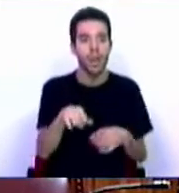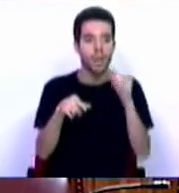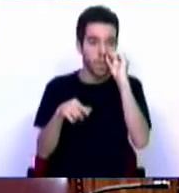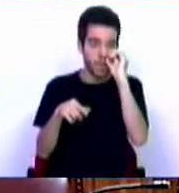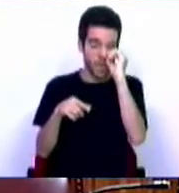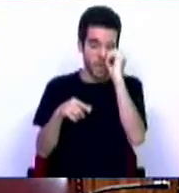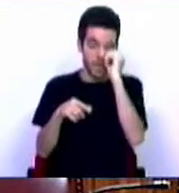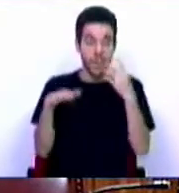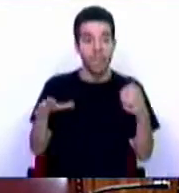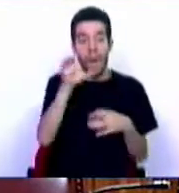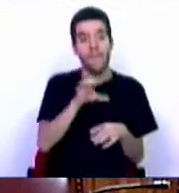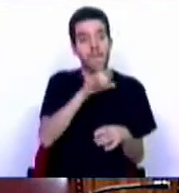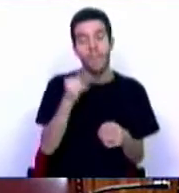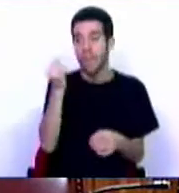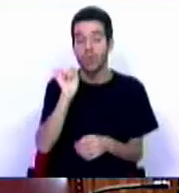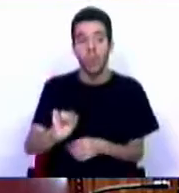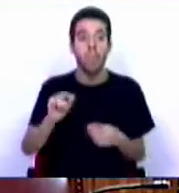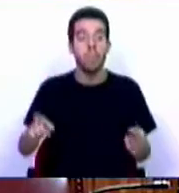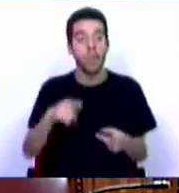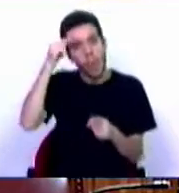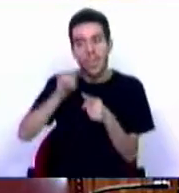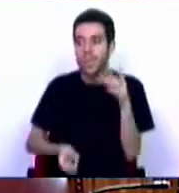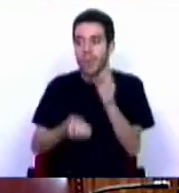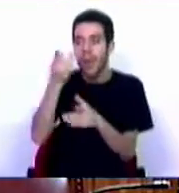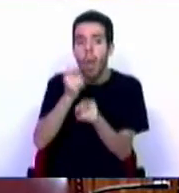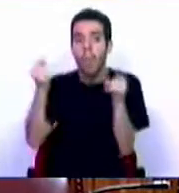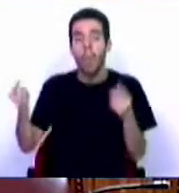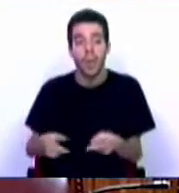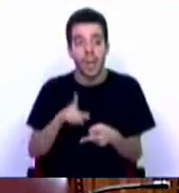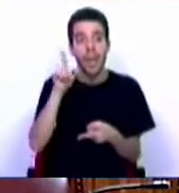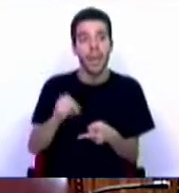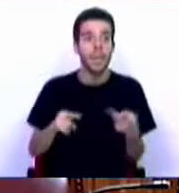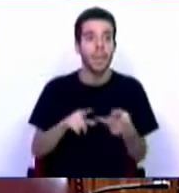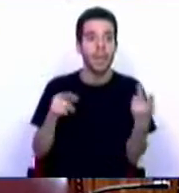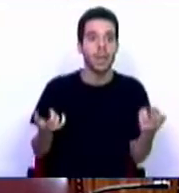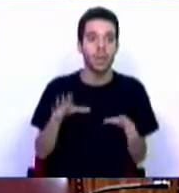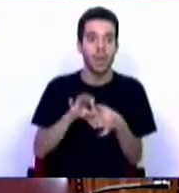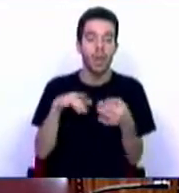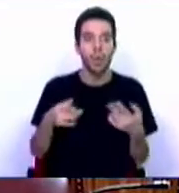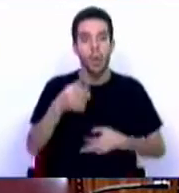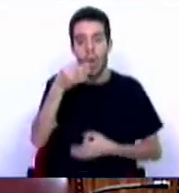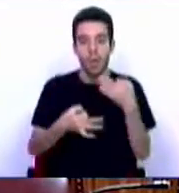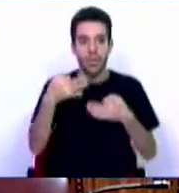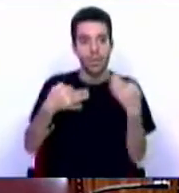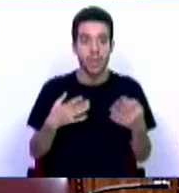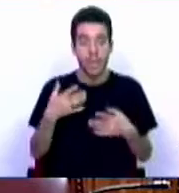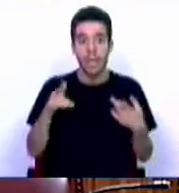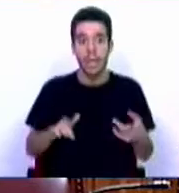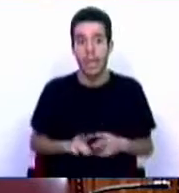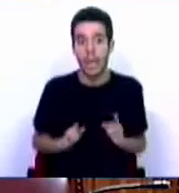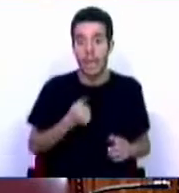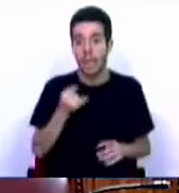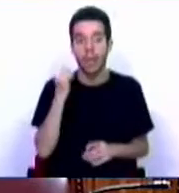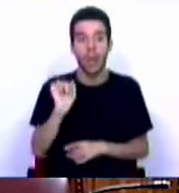à forma da instituição, especialmente à matéria da alteração superveniente que se pode verificar da natureza jurídica de uma entidade que, por força,